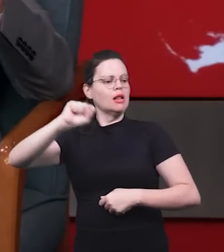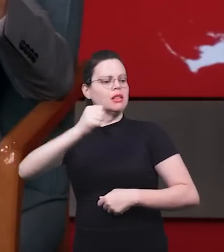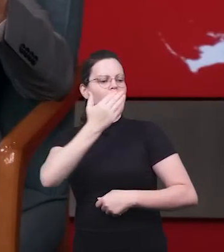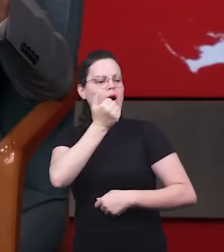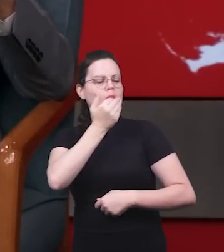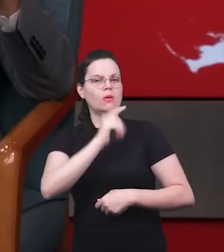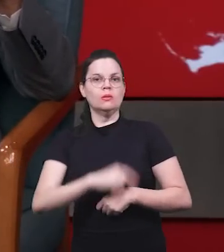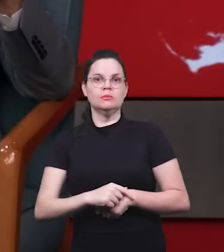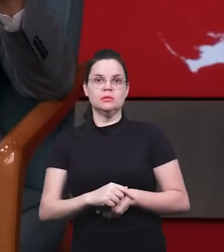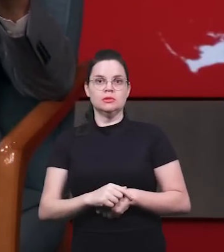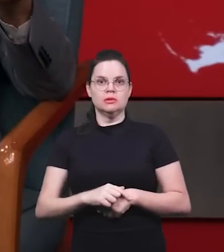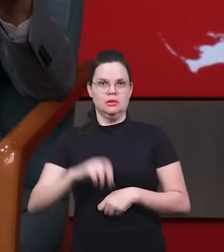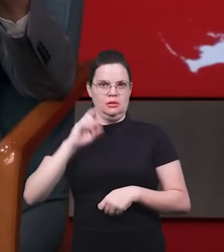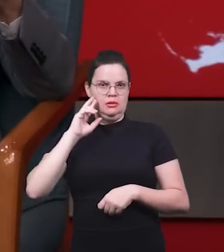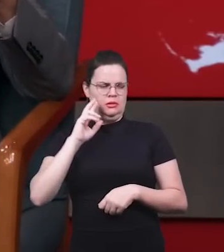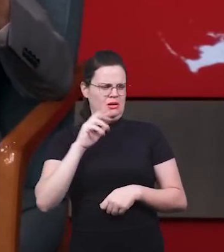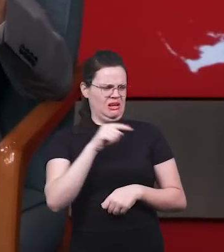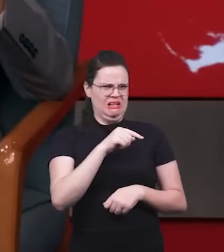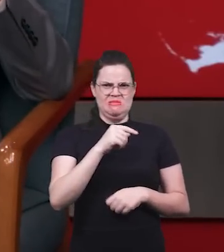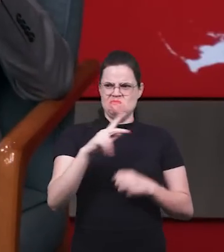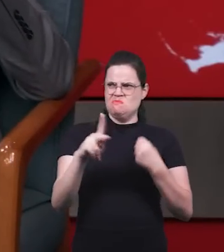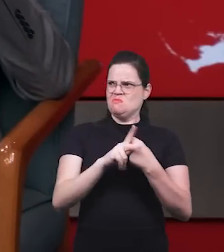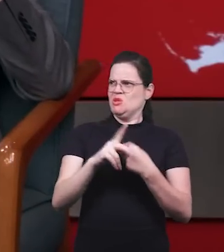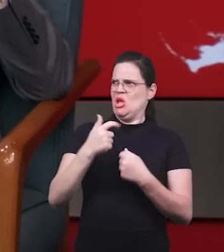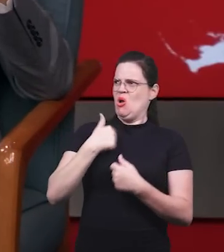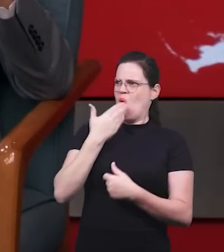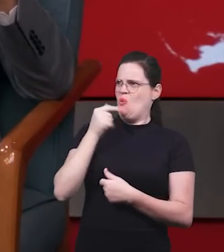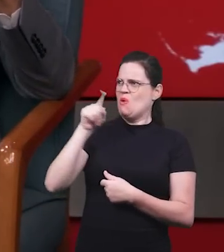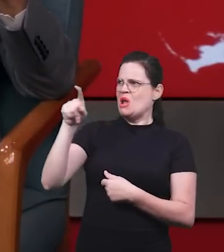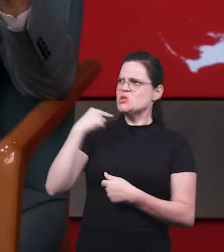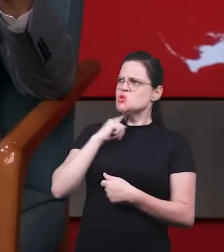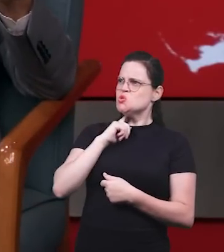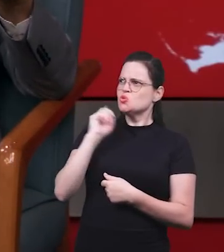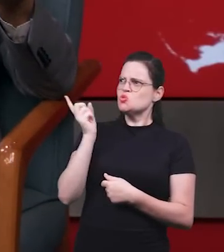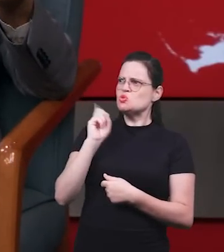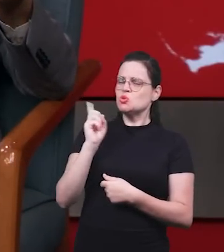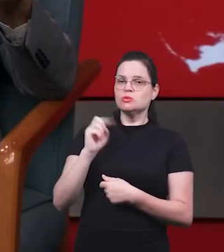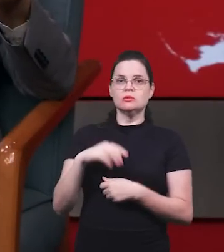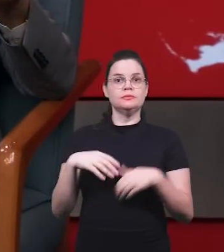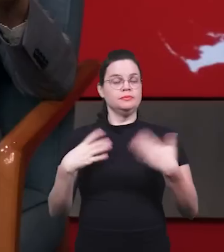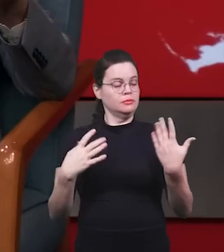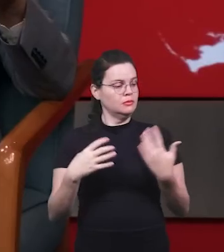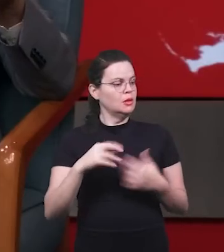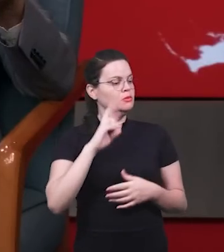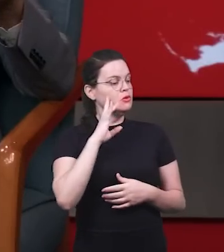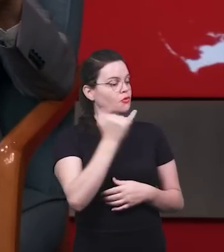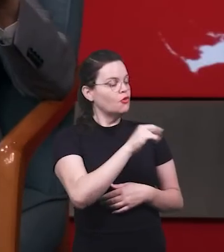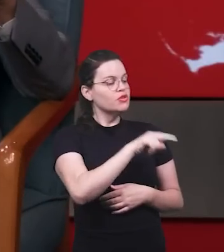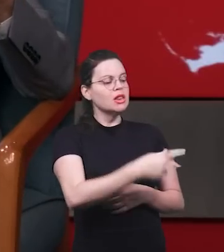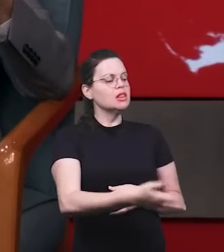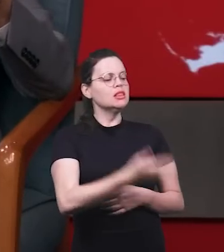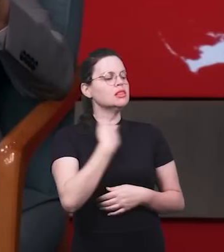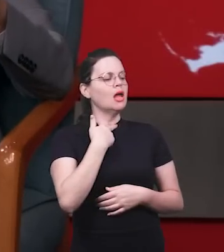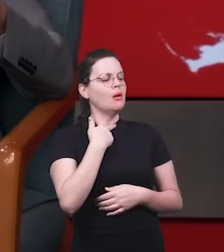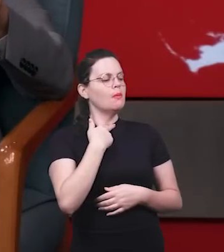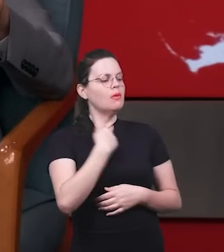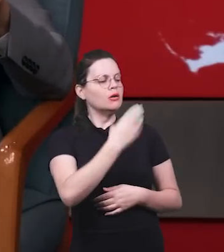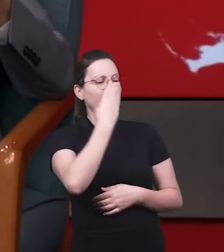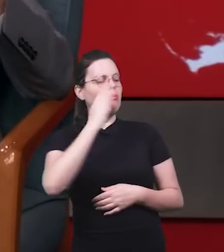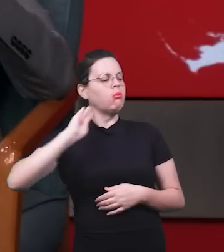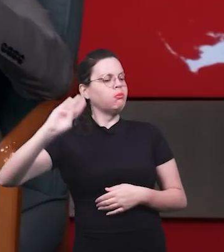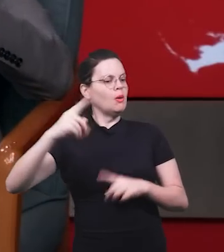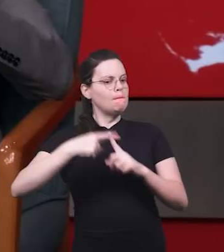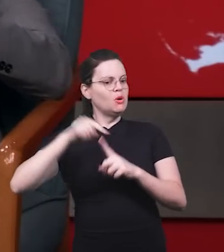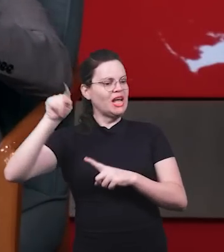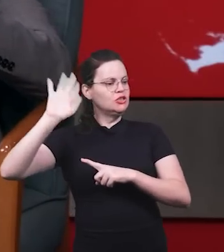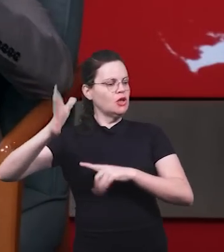para ele, não torna impuro aquilo que Deus purificou. O que o Espírito Santo está falando a Pedro? Está mostrando a Pedro que